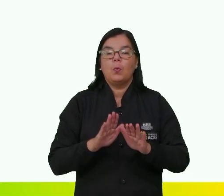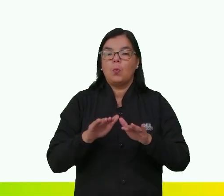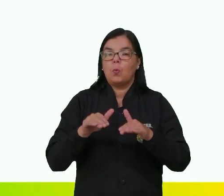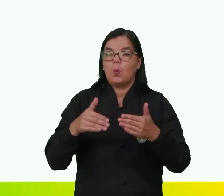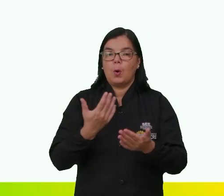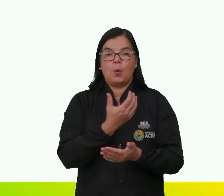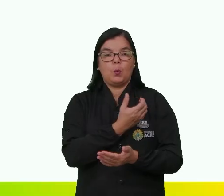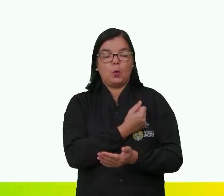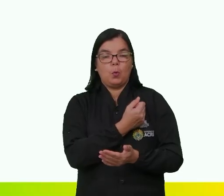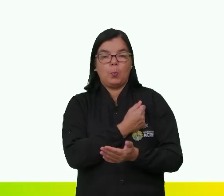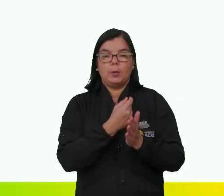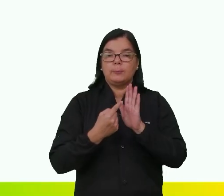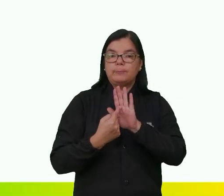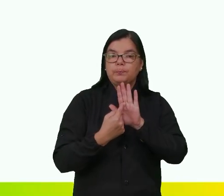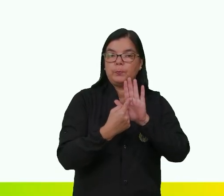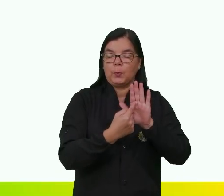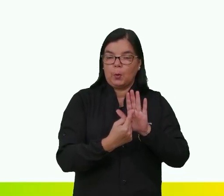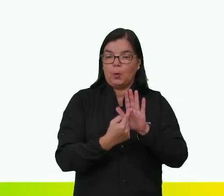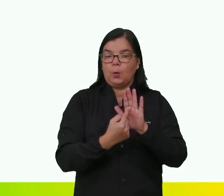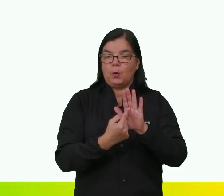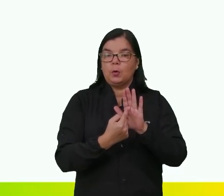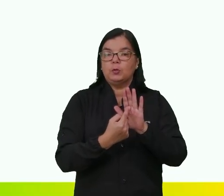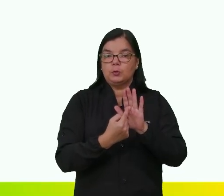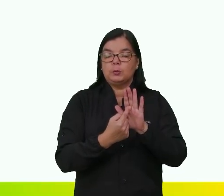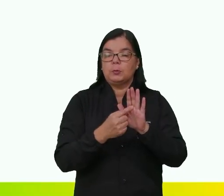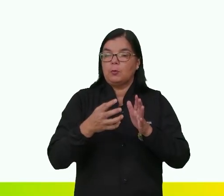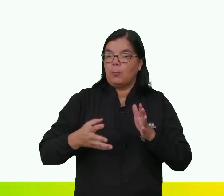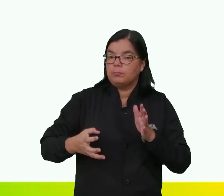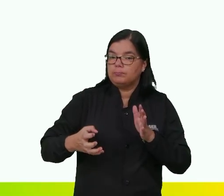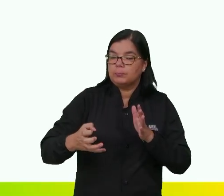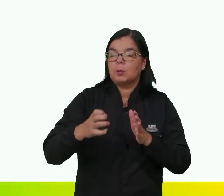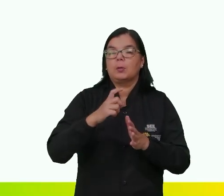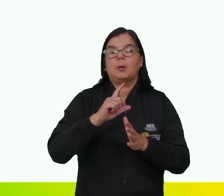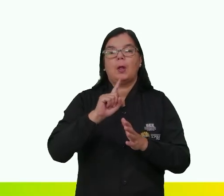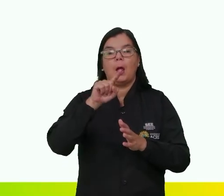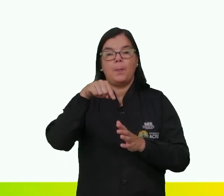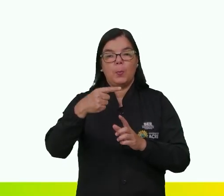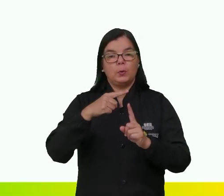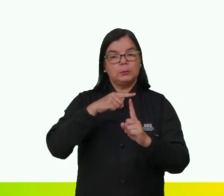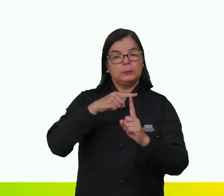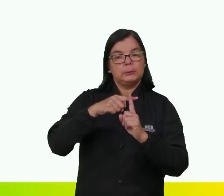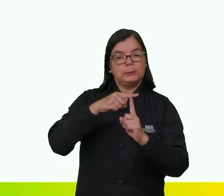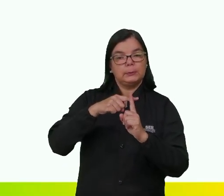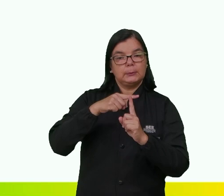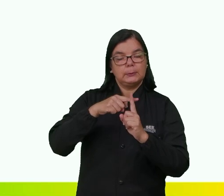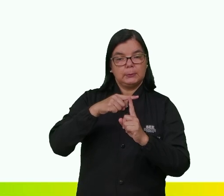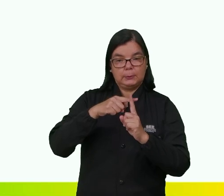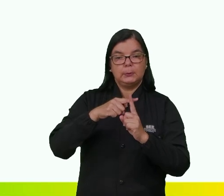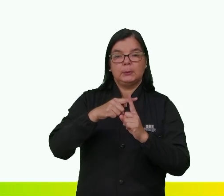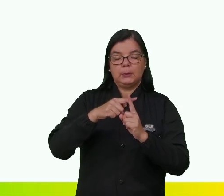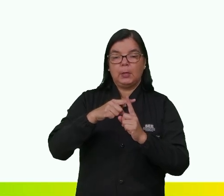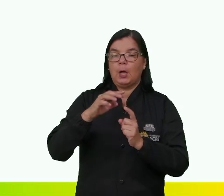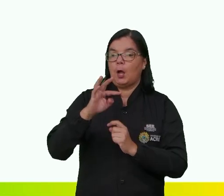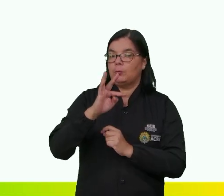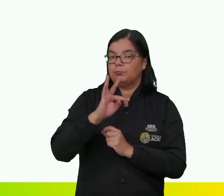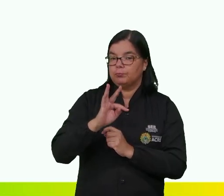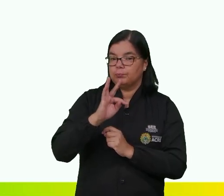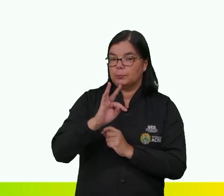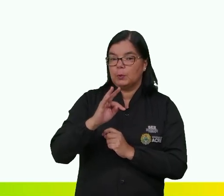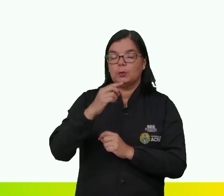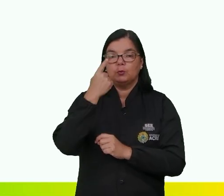Qual é a expressão que representa o número de bactérias após T horas? E depois, quantas bactérias